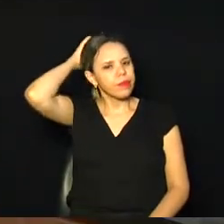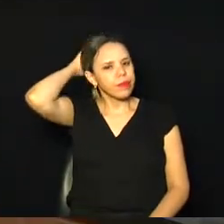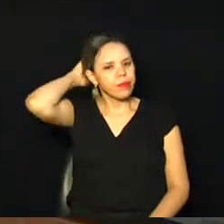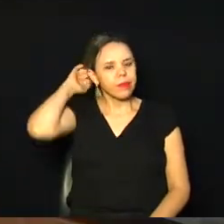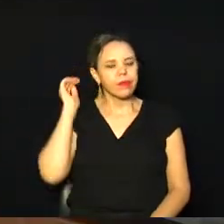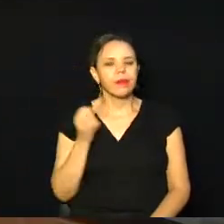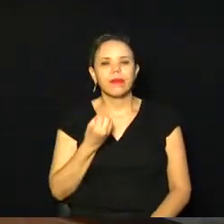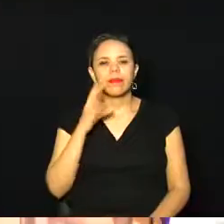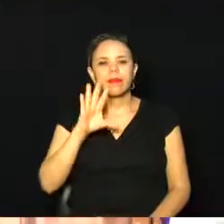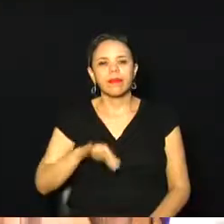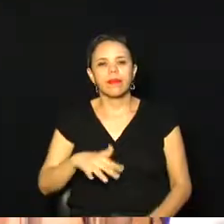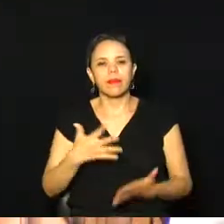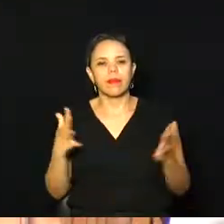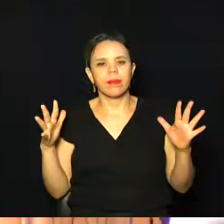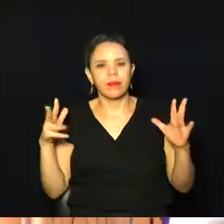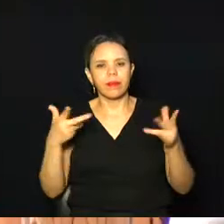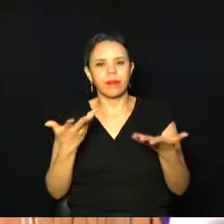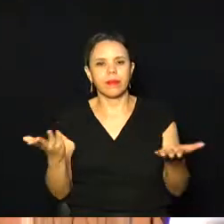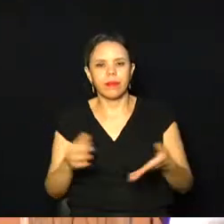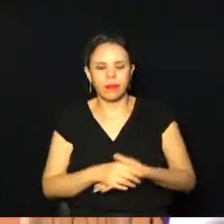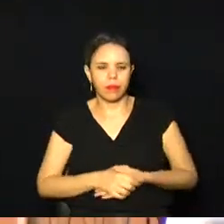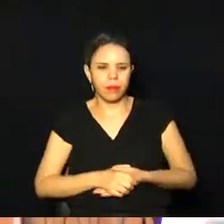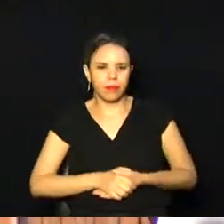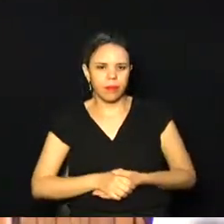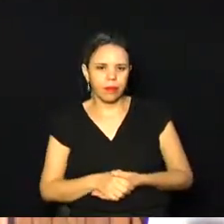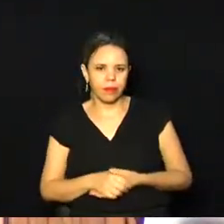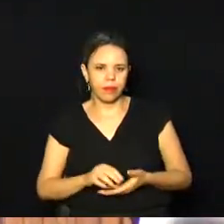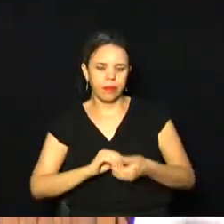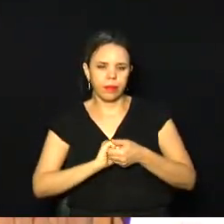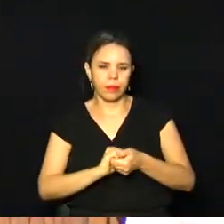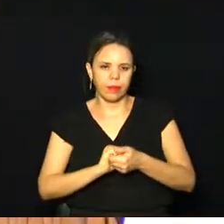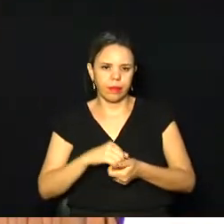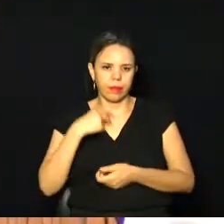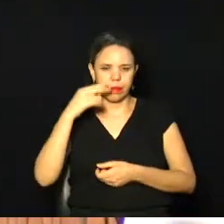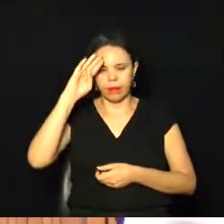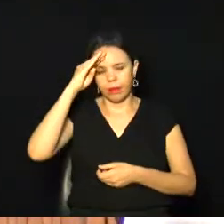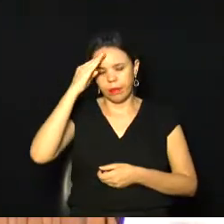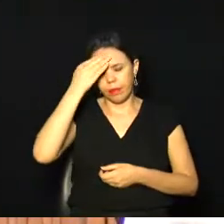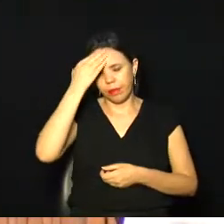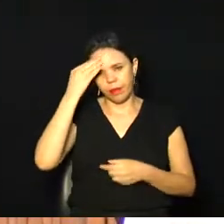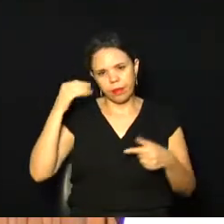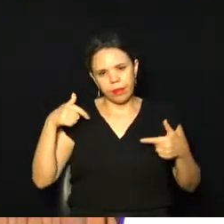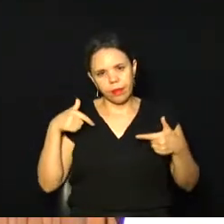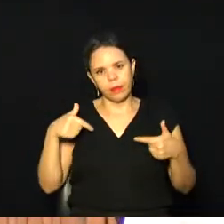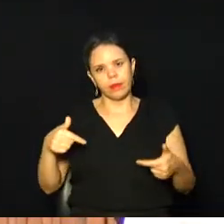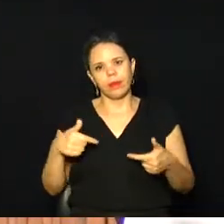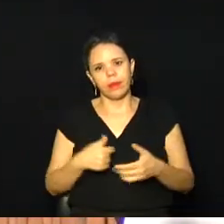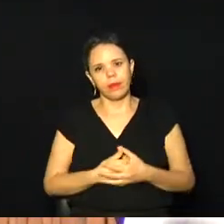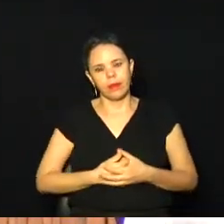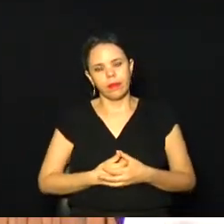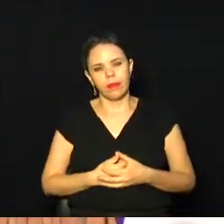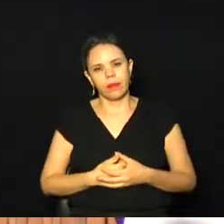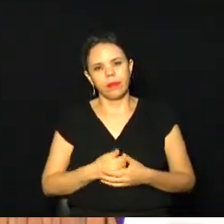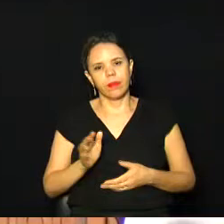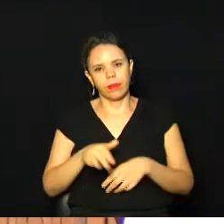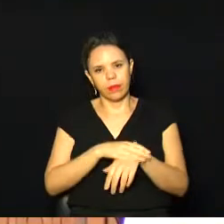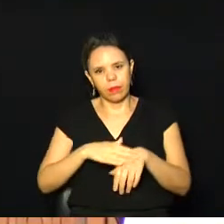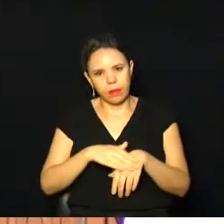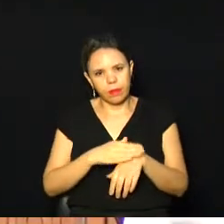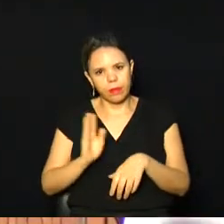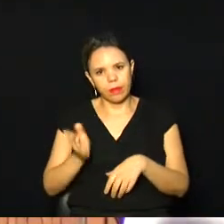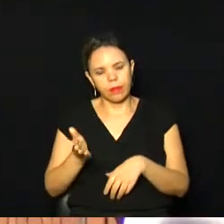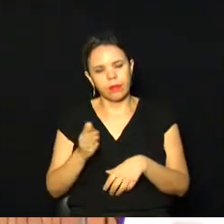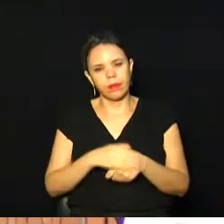Olá, boa tarde a todos. Cumprimentar o vereador por essa iniciativa. Já conversamos um pouquinho,